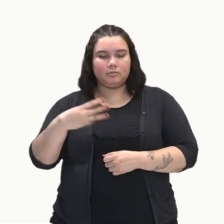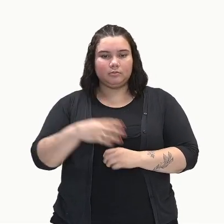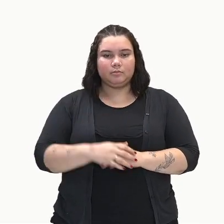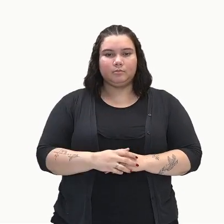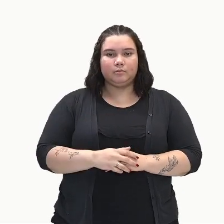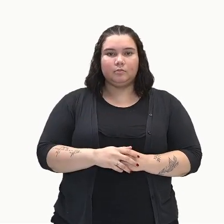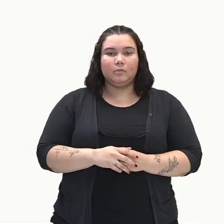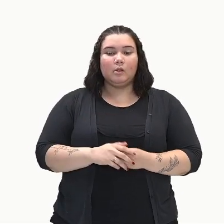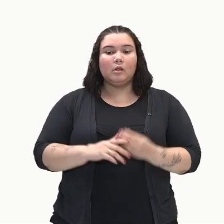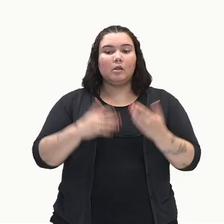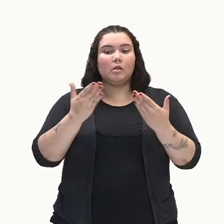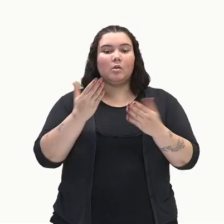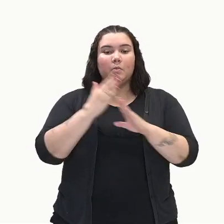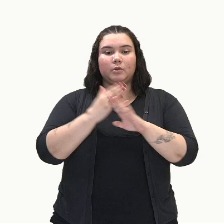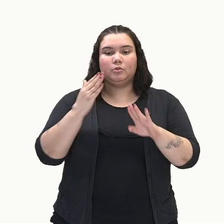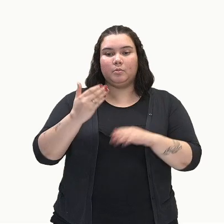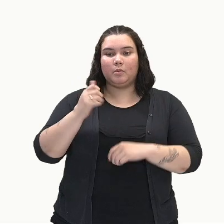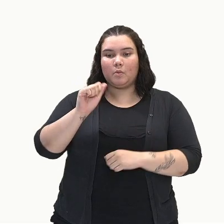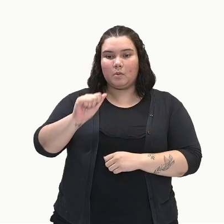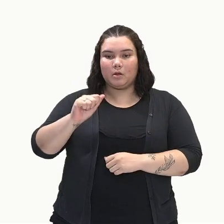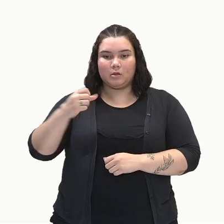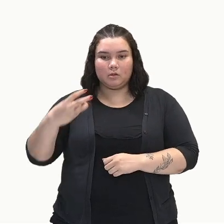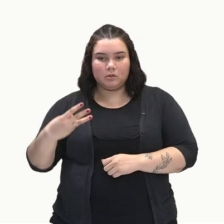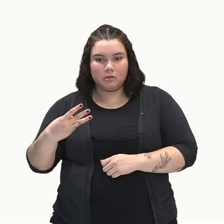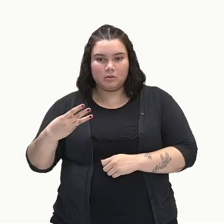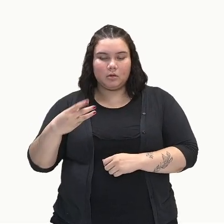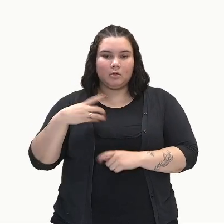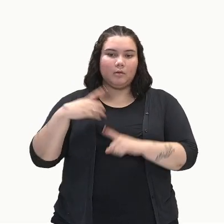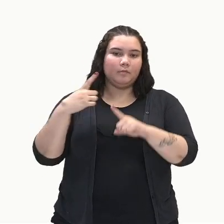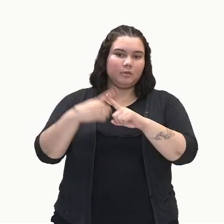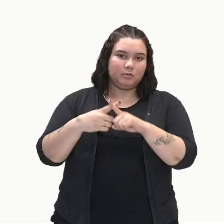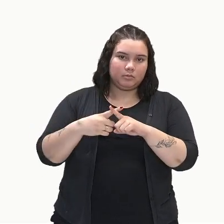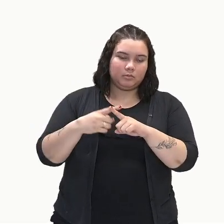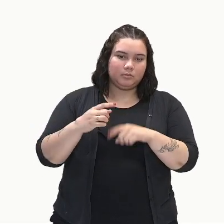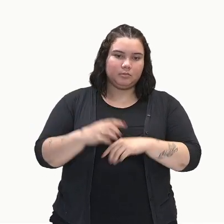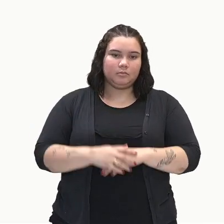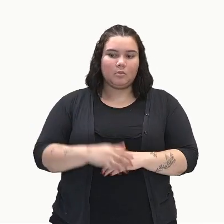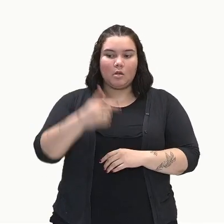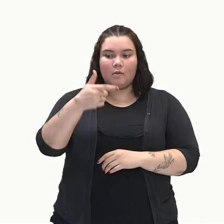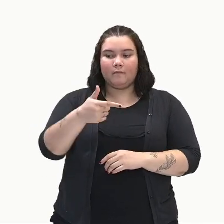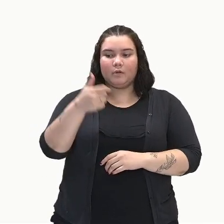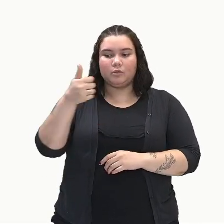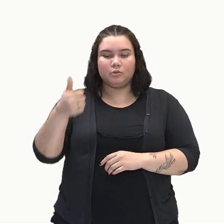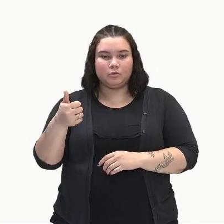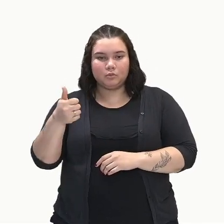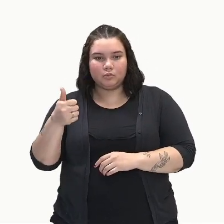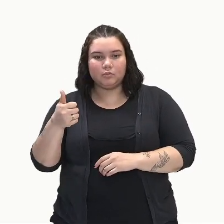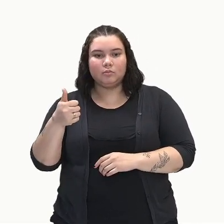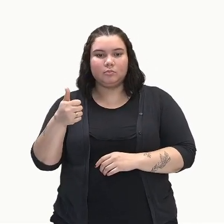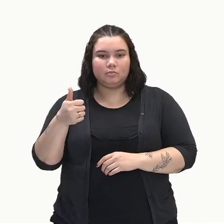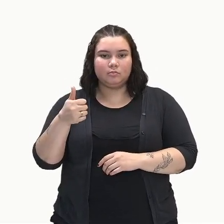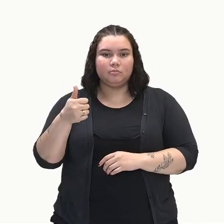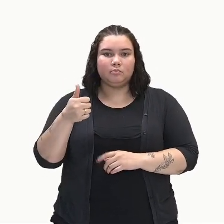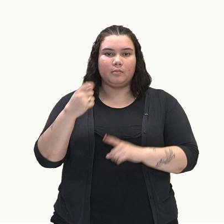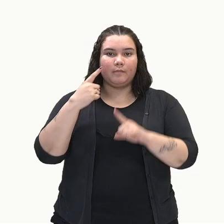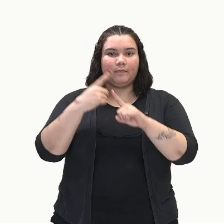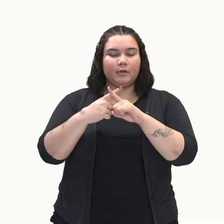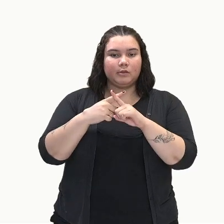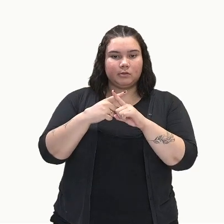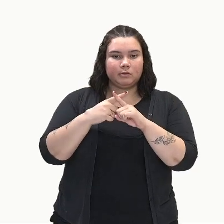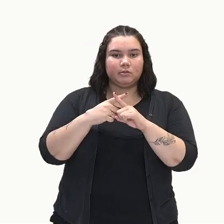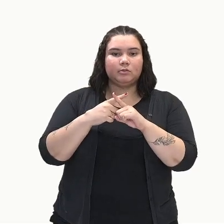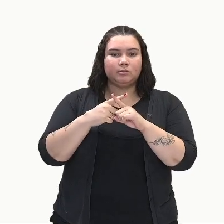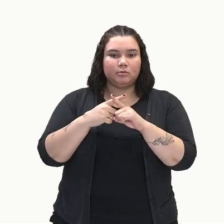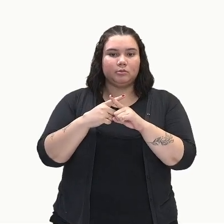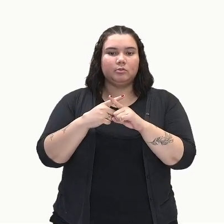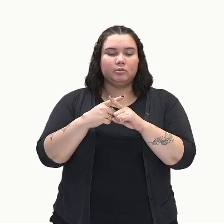encontrar A3, eu vou multiplicar 21 com a minha razão. Então